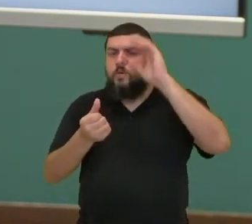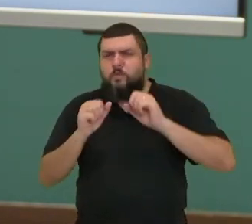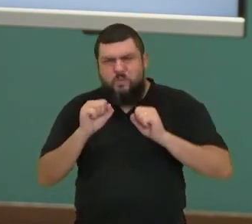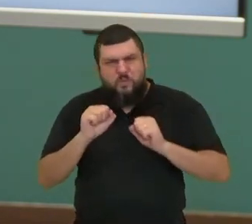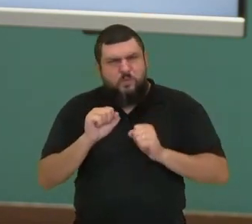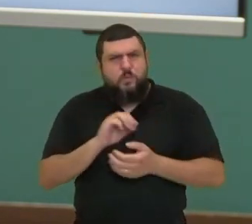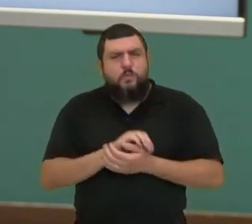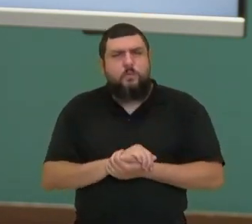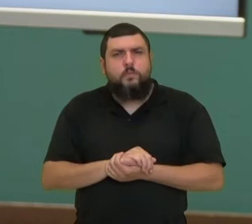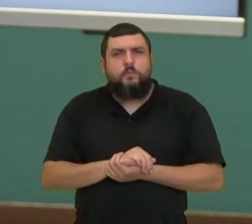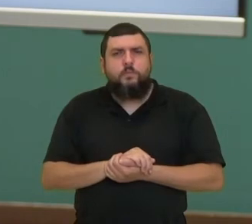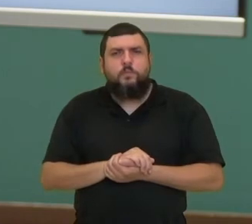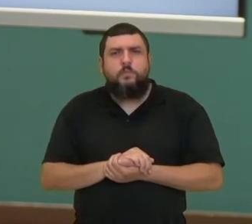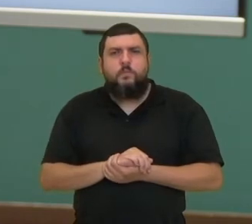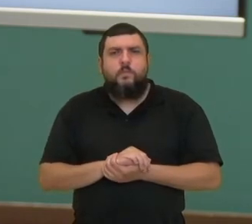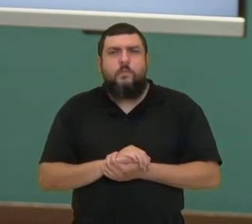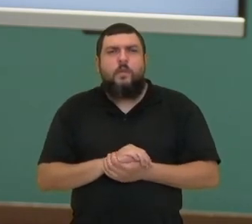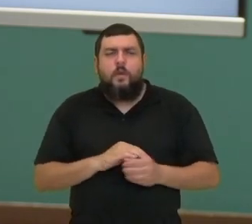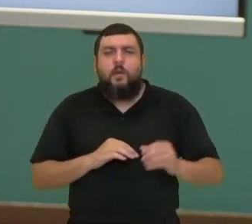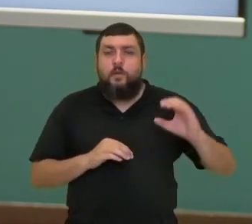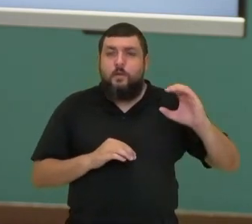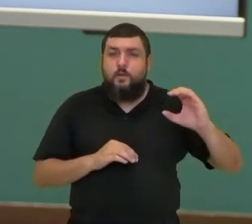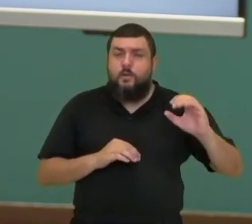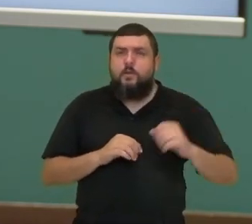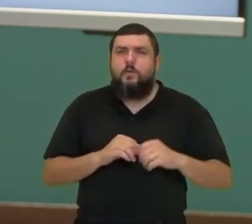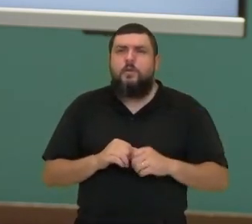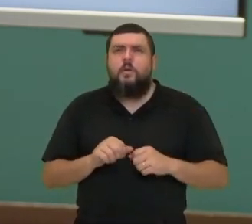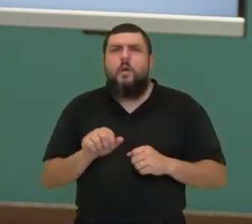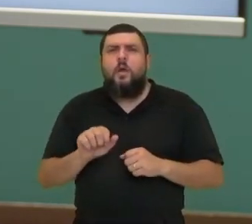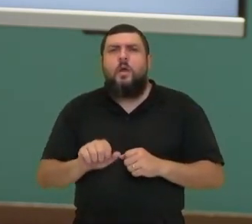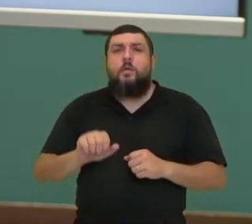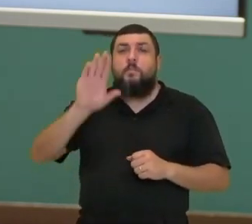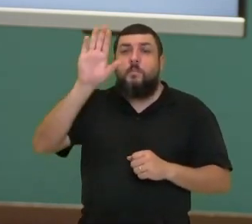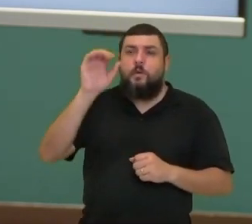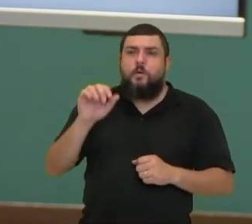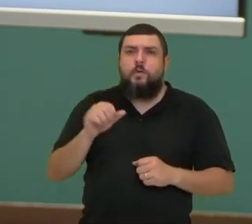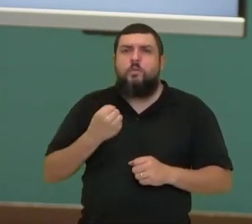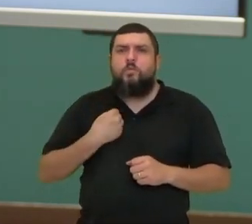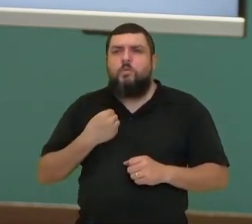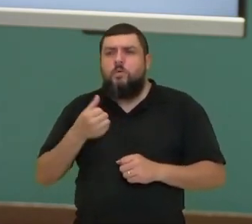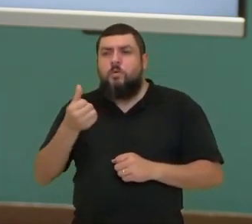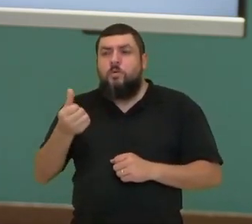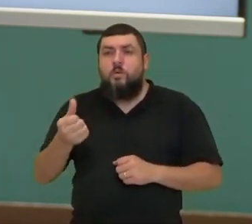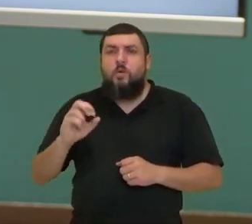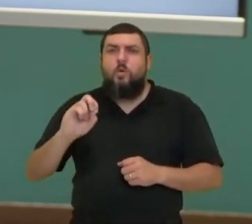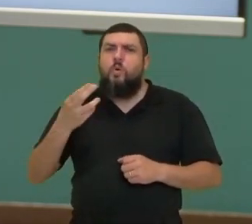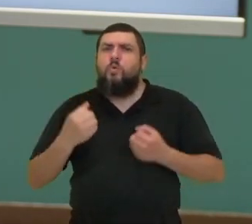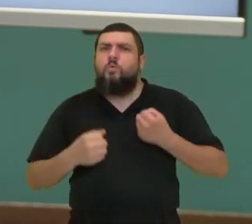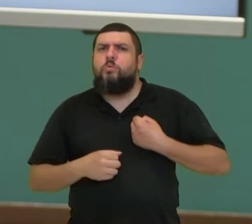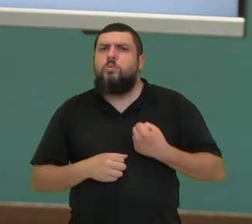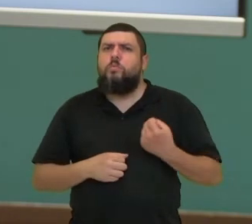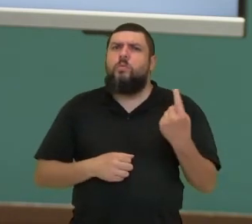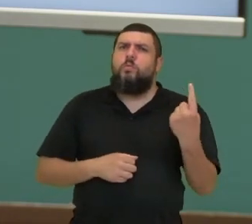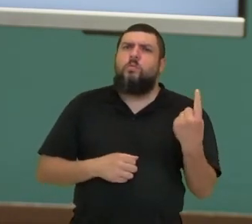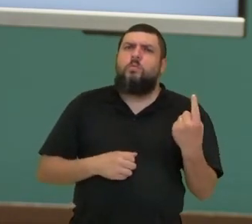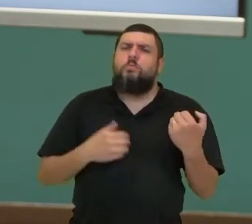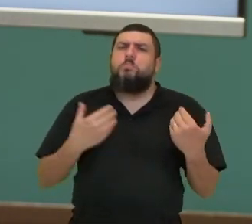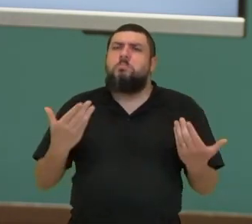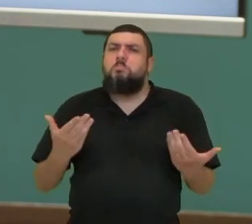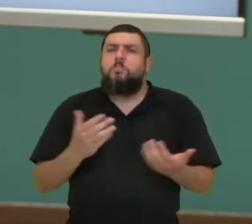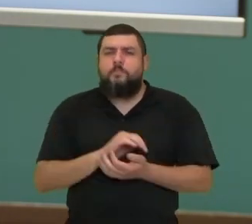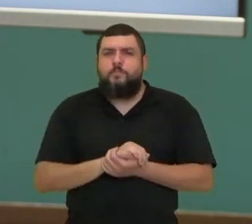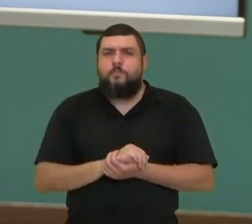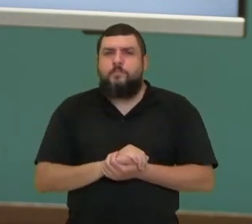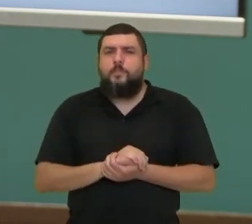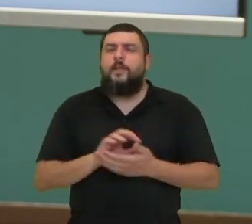C, é mais provável que ocorra a face com o número 6 ou número 1. Então, pessoal,